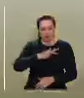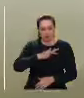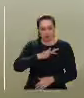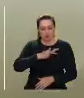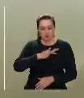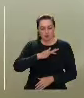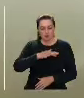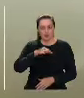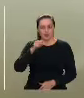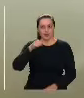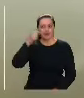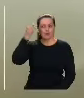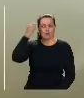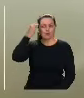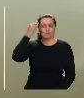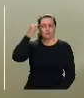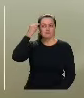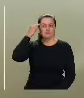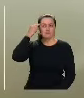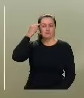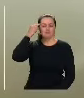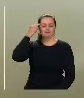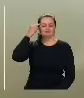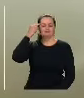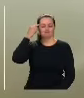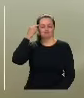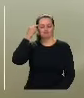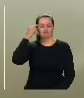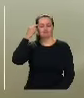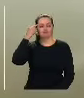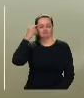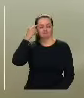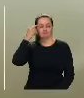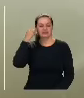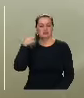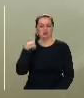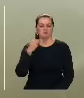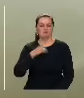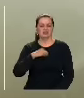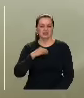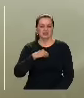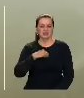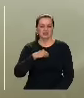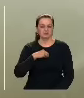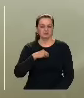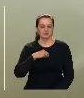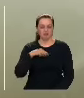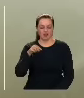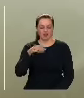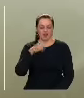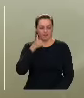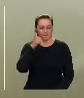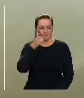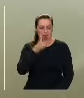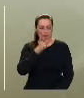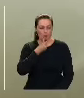acusados pela consciência, saíram um a um, a começar pelos mais